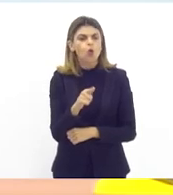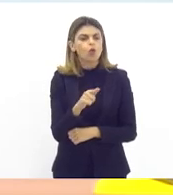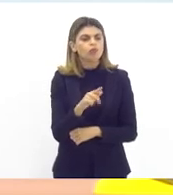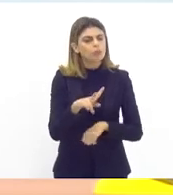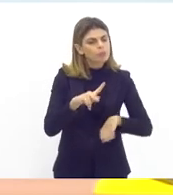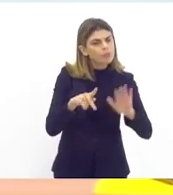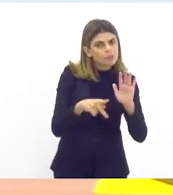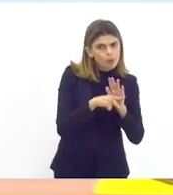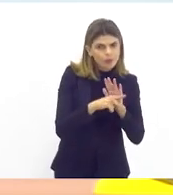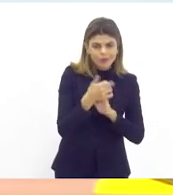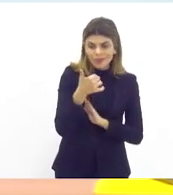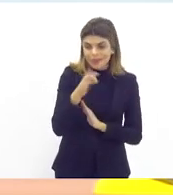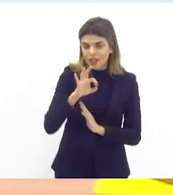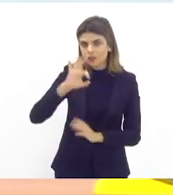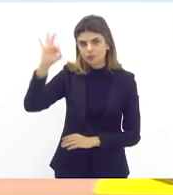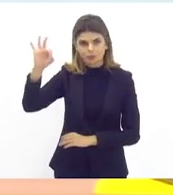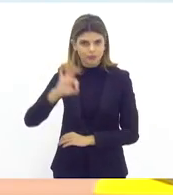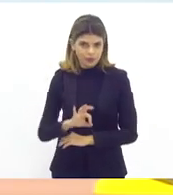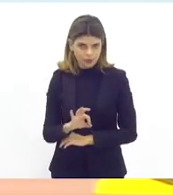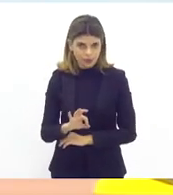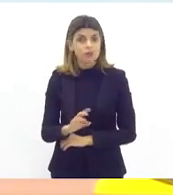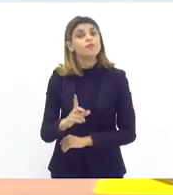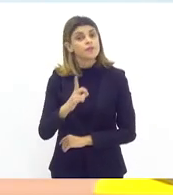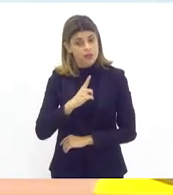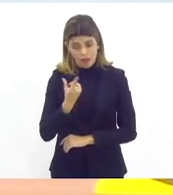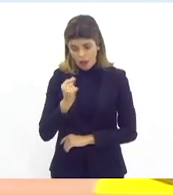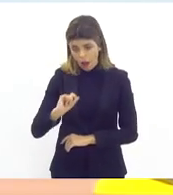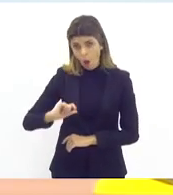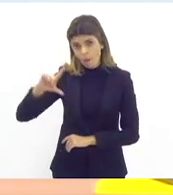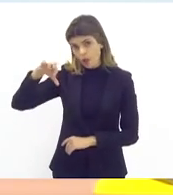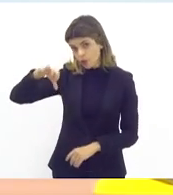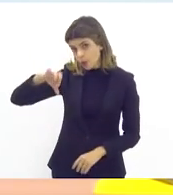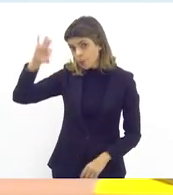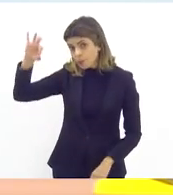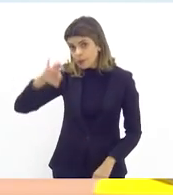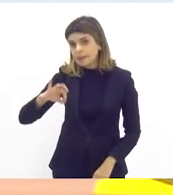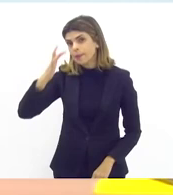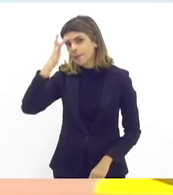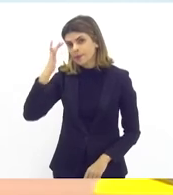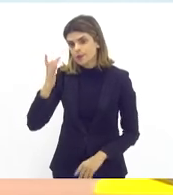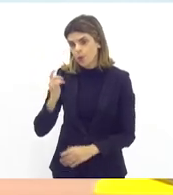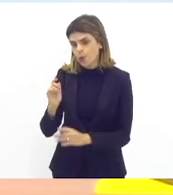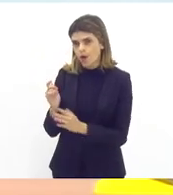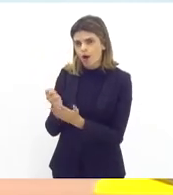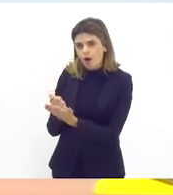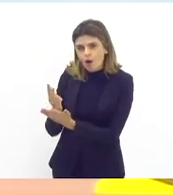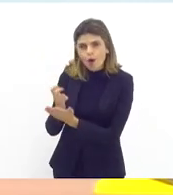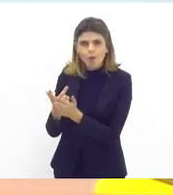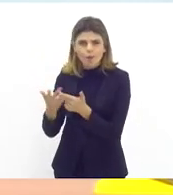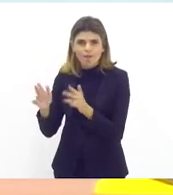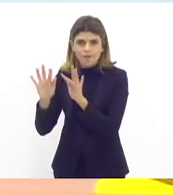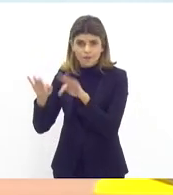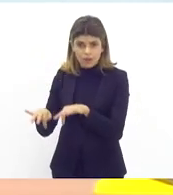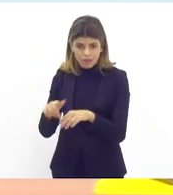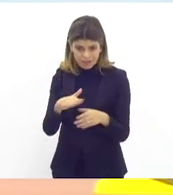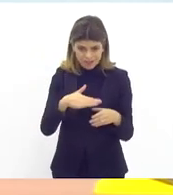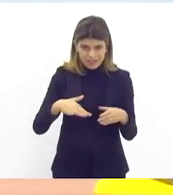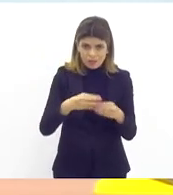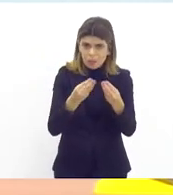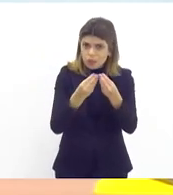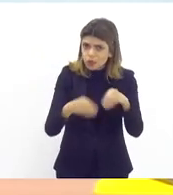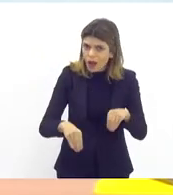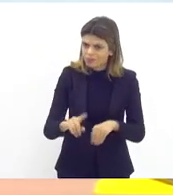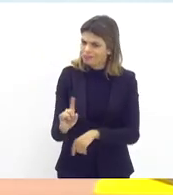desse serviço de 10%. E vai ter um aumento de 9% na venda para consumidor final. O setor está sendo prejudicado? Não